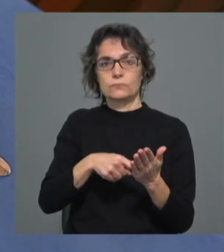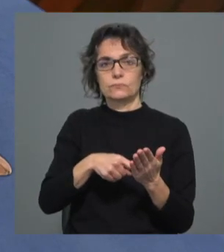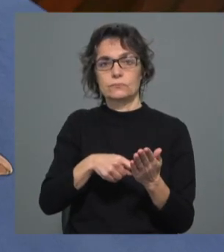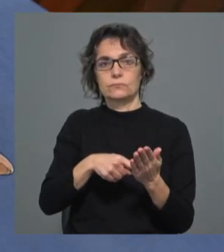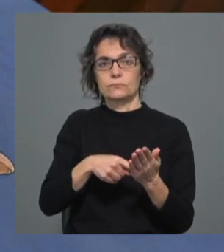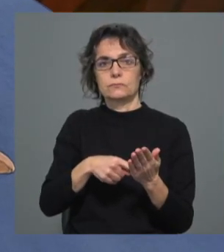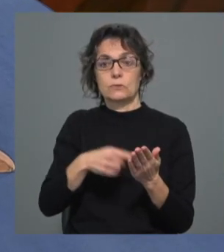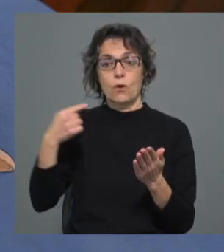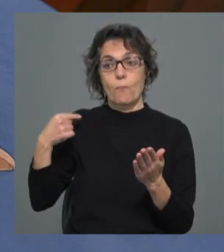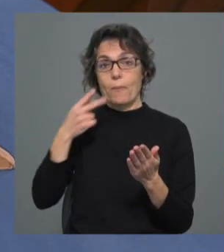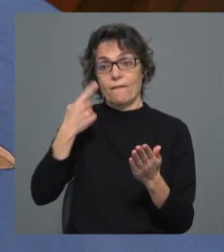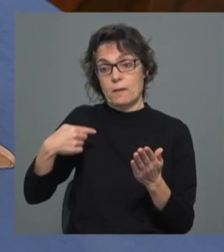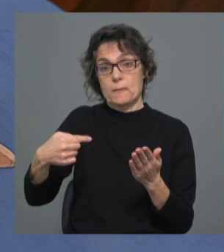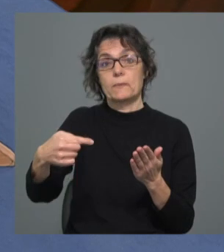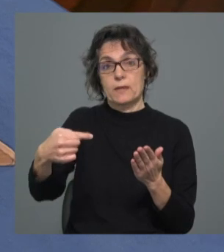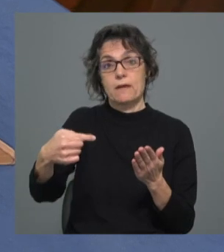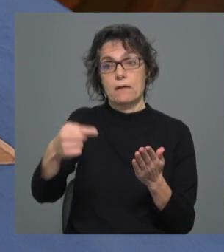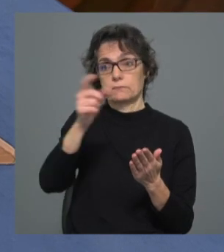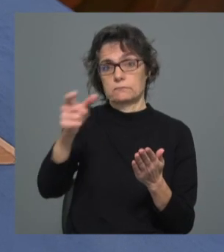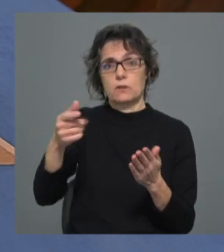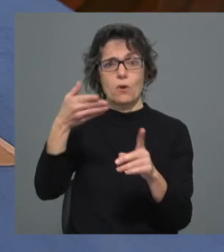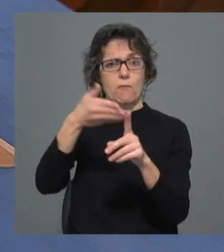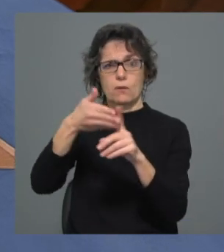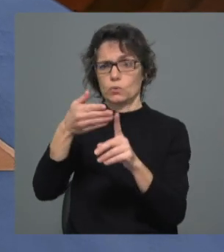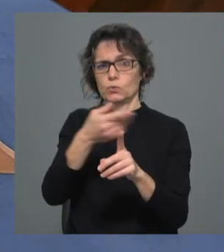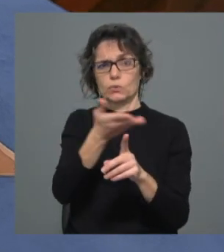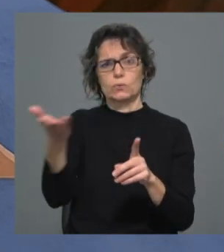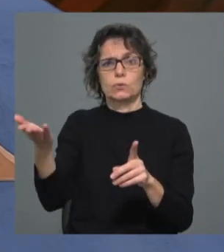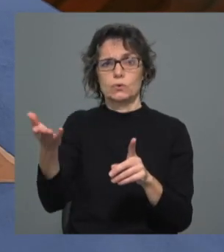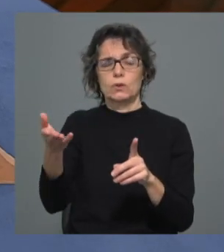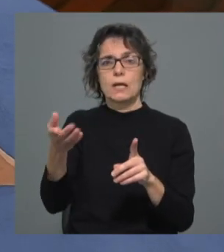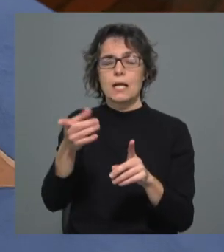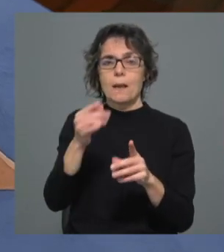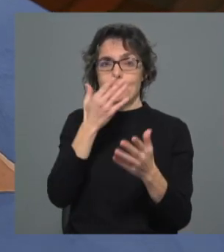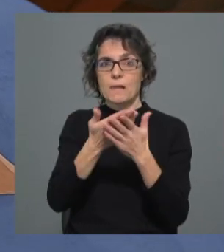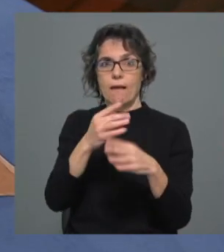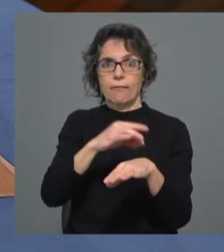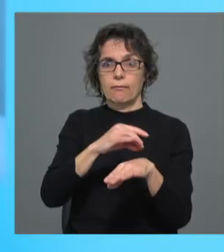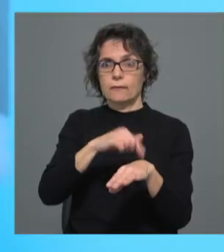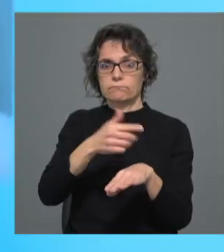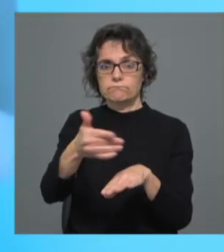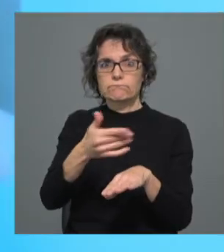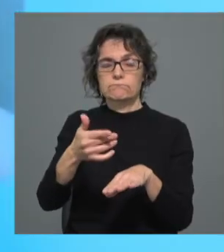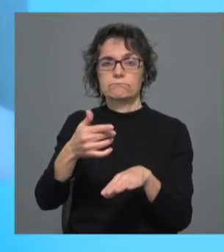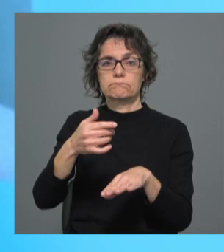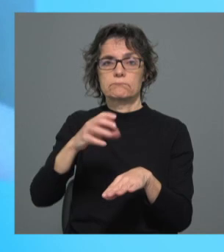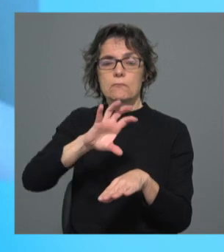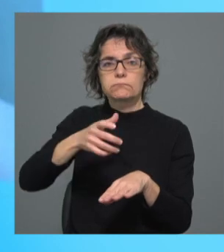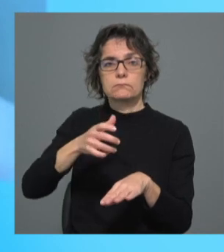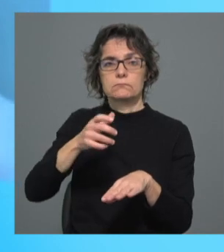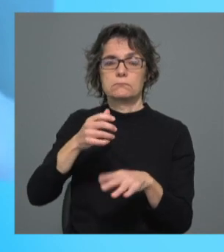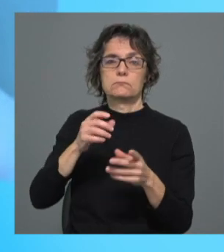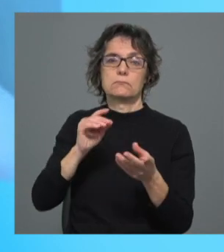no cotidiano de vida de tantos missionários e da circunstância no cotidiano do Sudão do Sul, também da